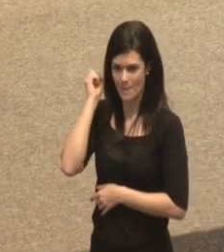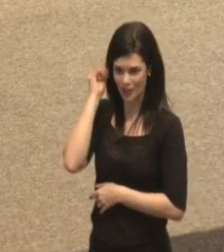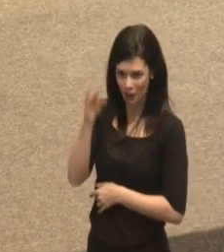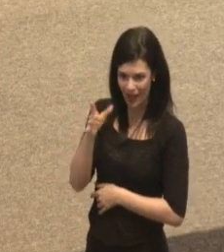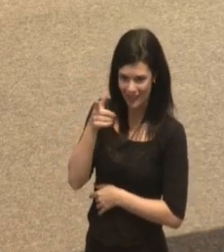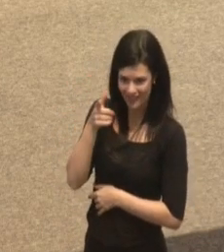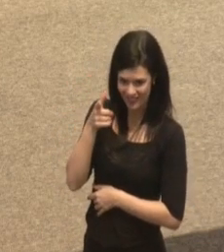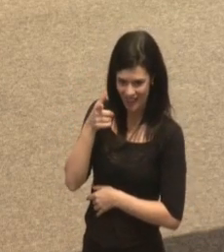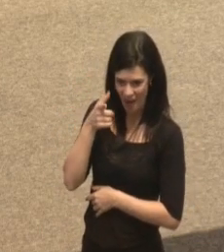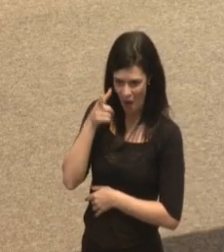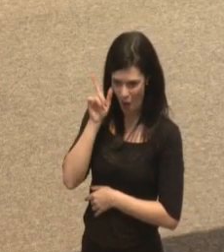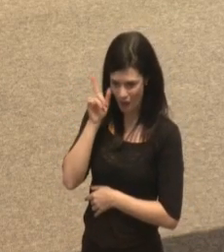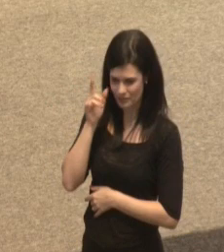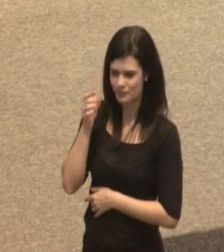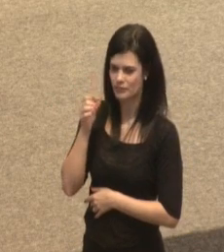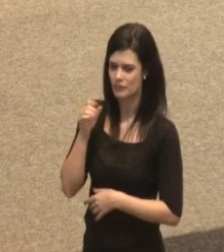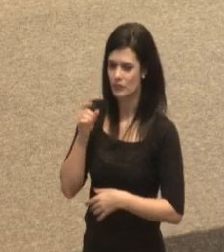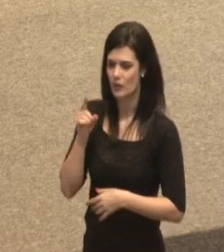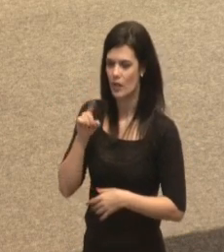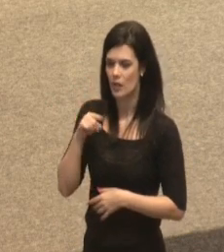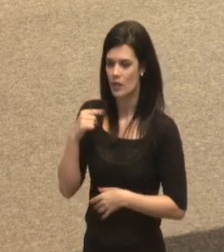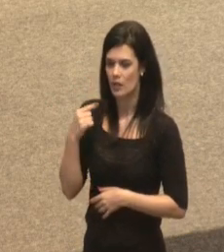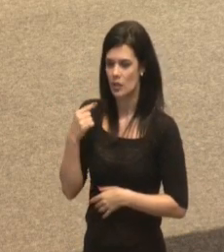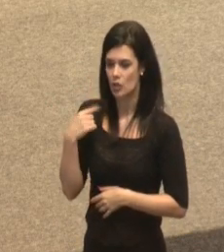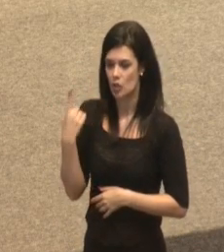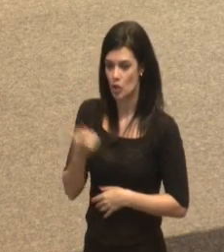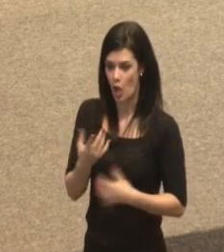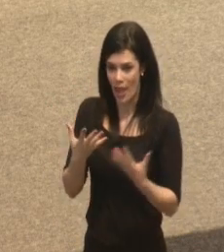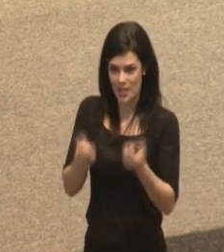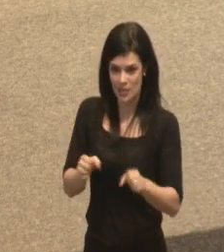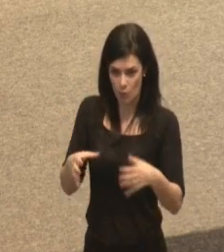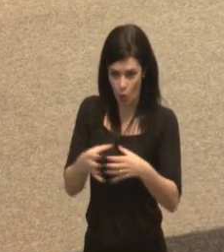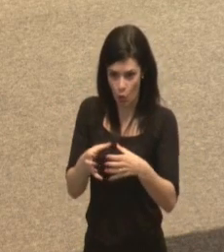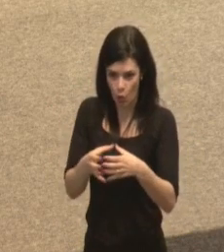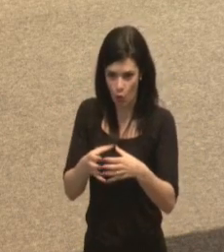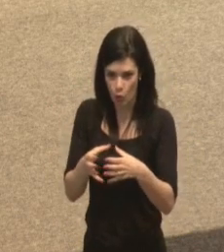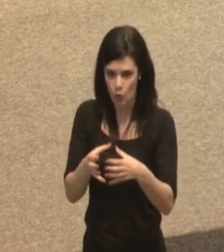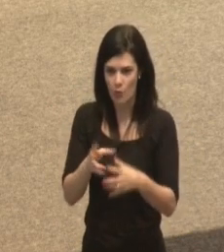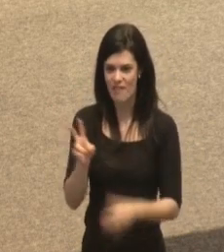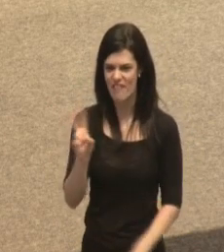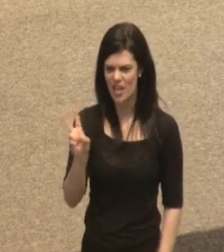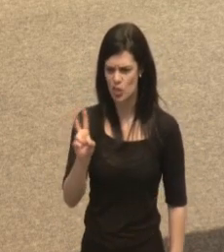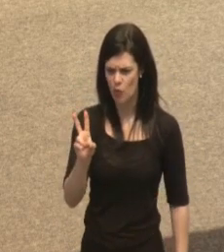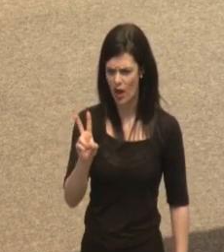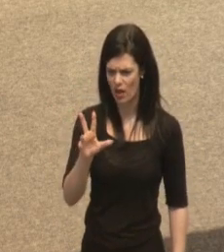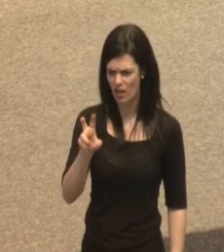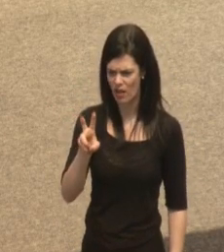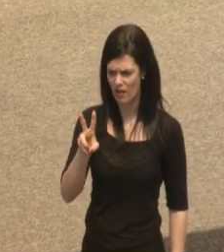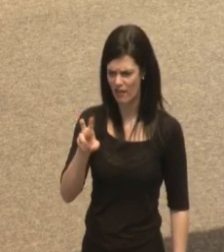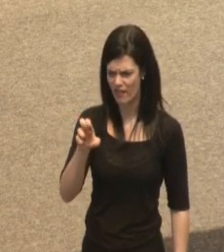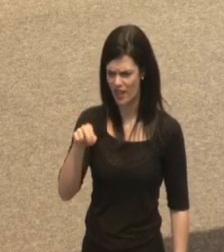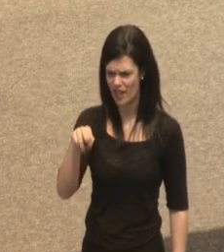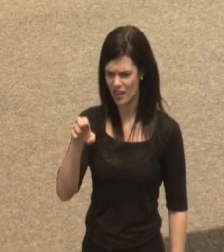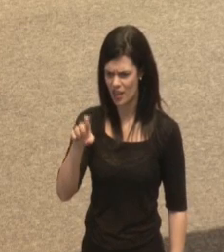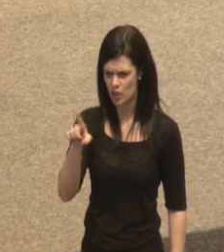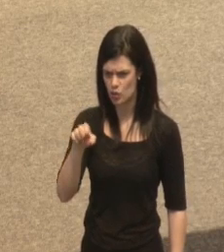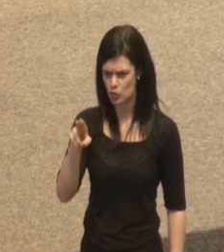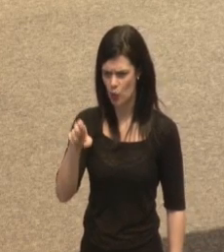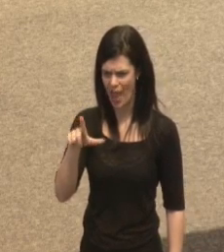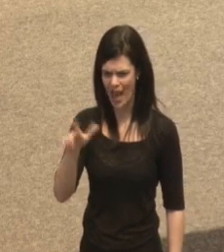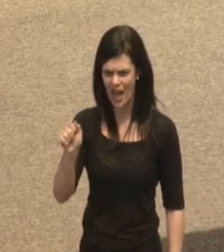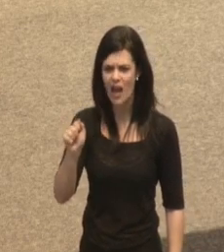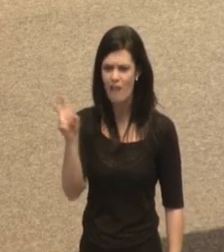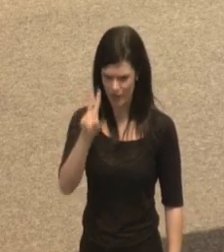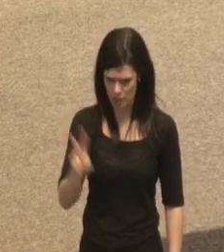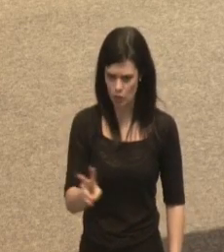ontem houve um atraso no voo, mas ontem nós recebemos um grupo de venezuelanos na nossa casa, Minha Pátria, em São Paulo, que